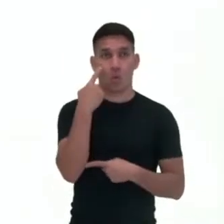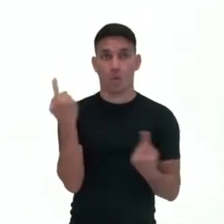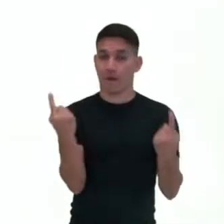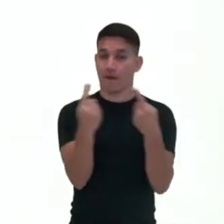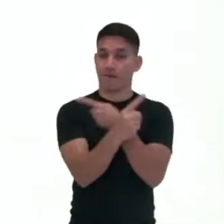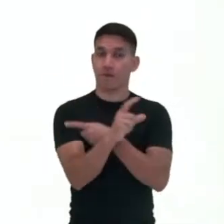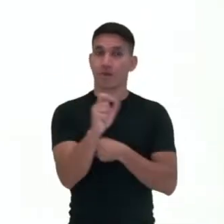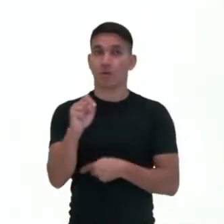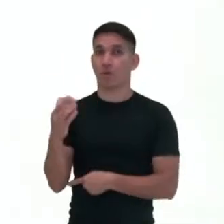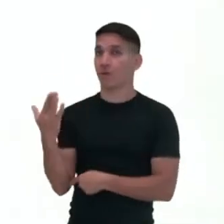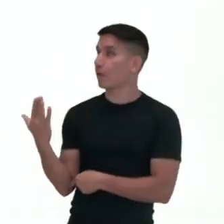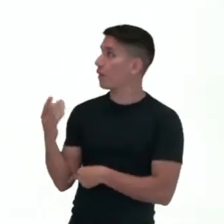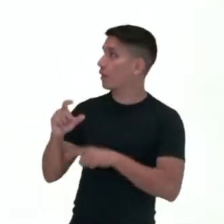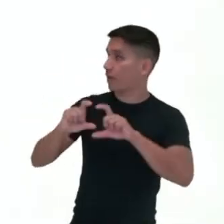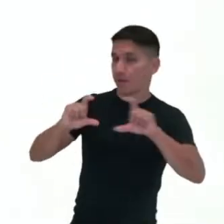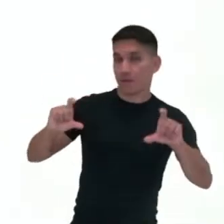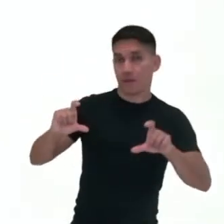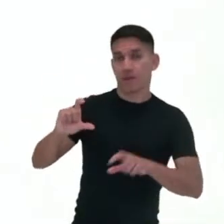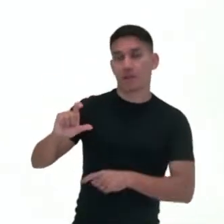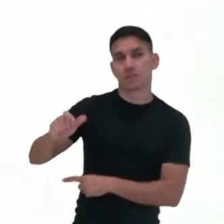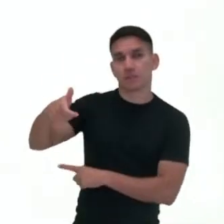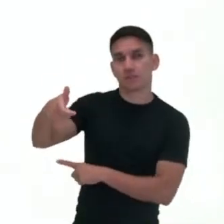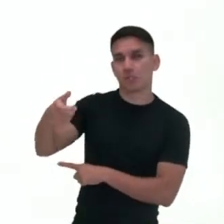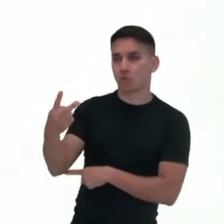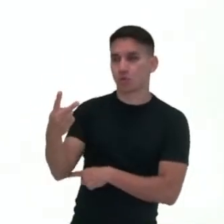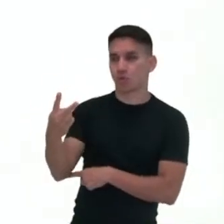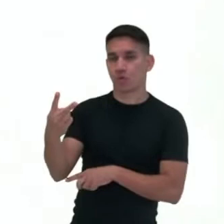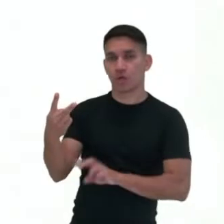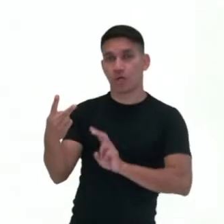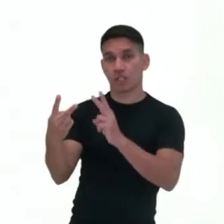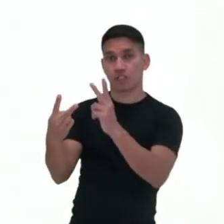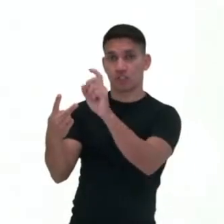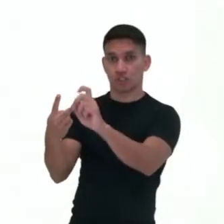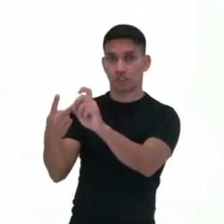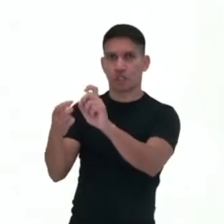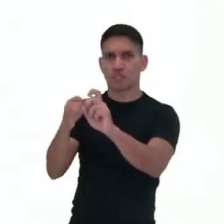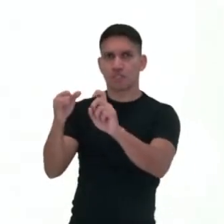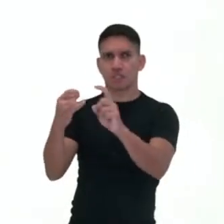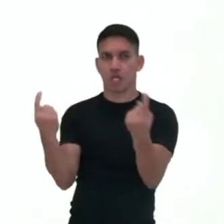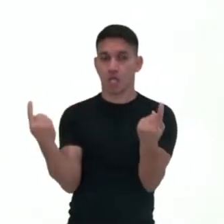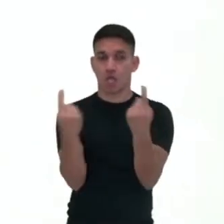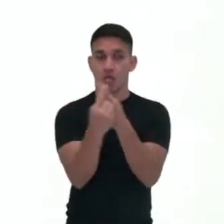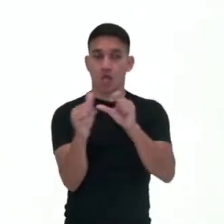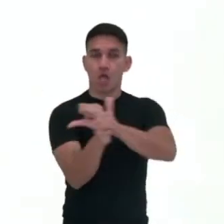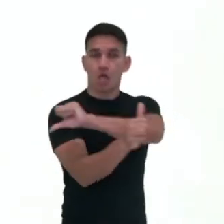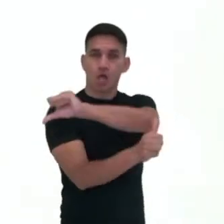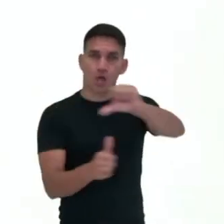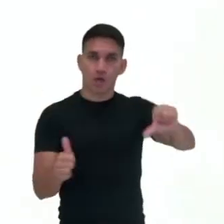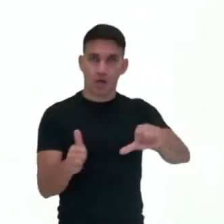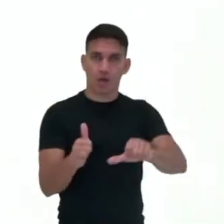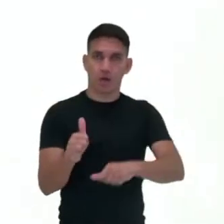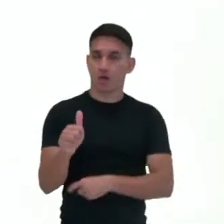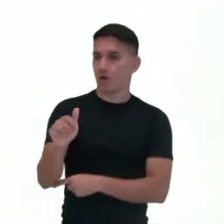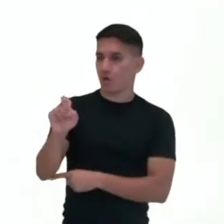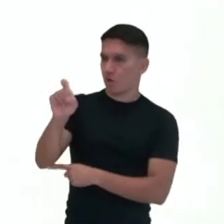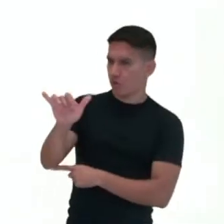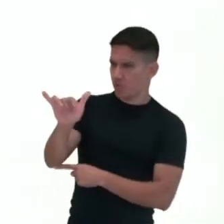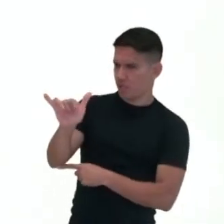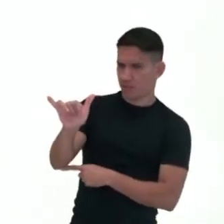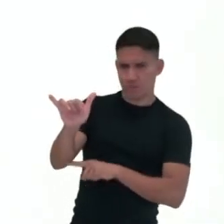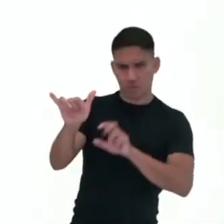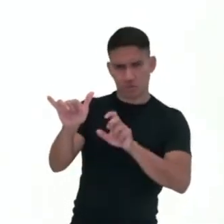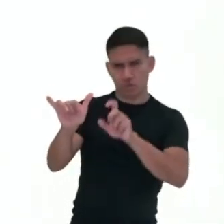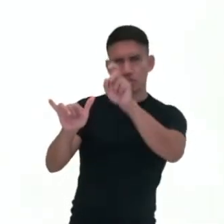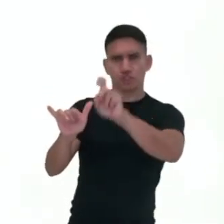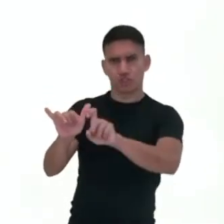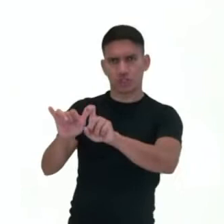da exponencial 2 elevado na x. Se a gente trocar o y por x e o x por y